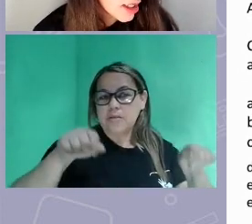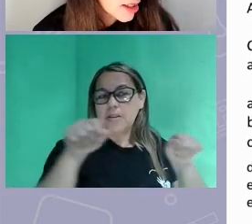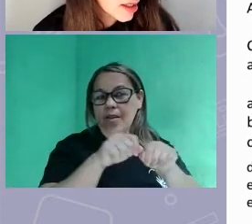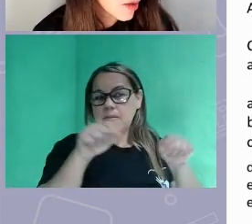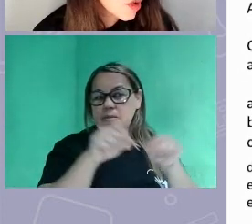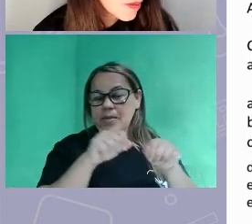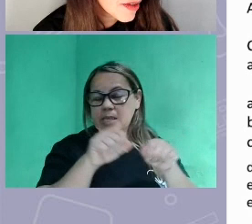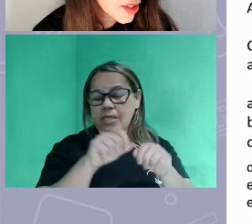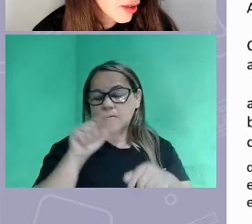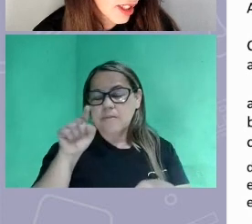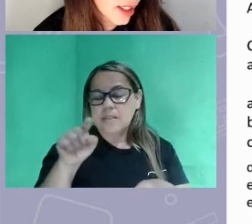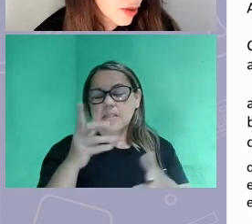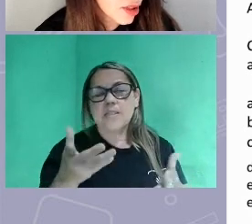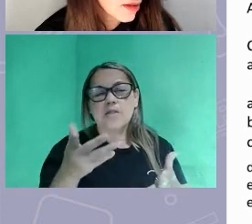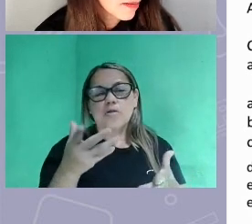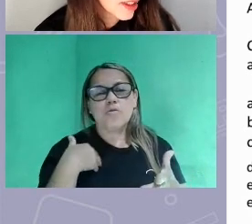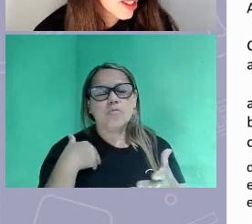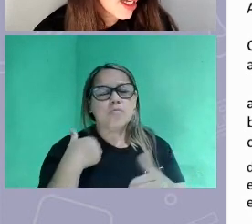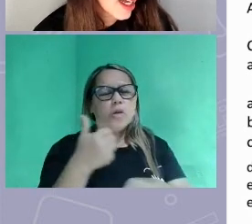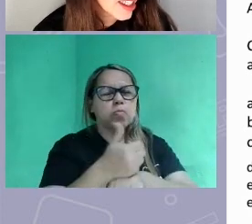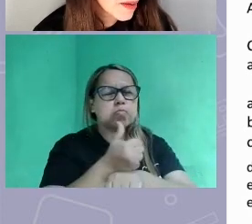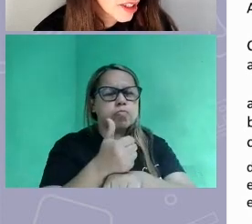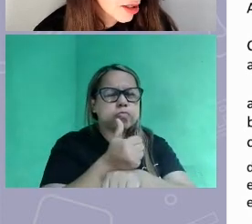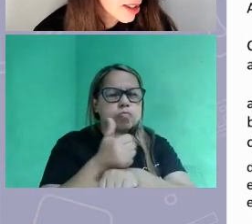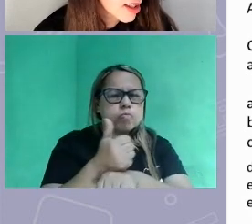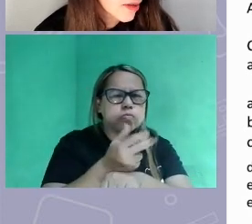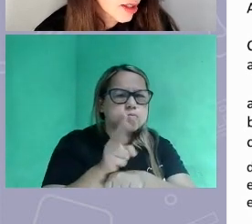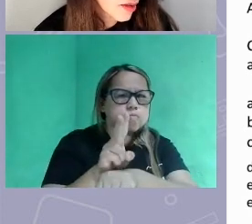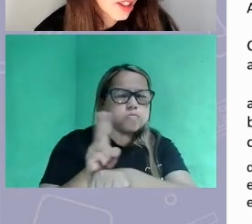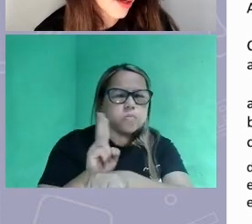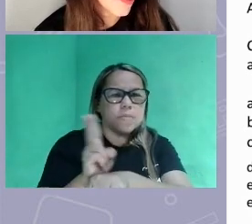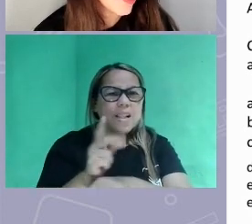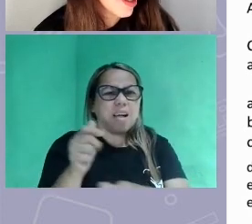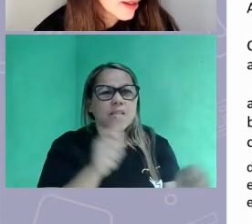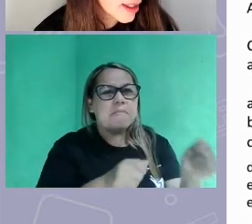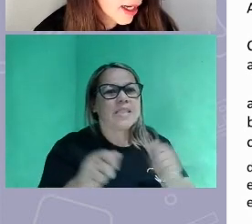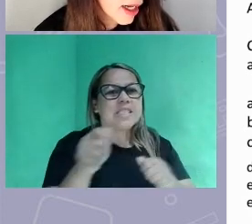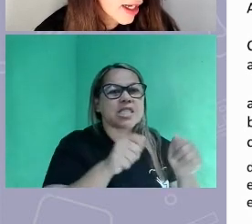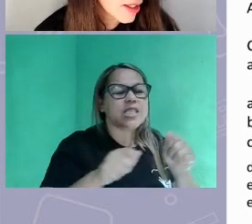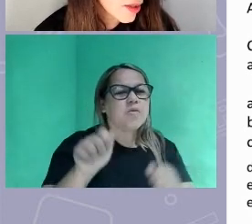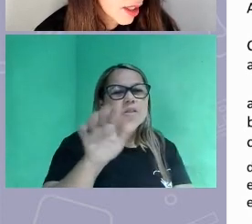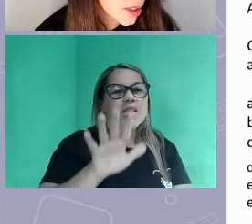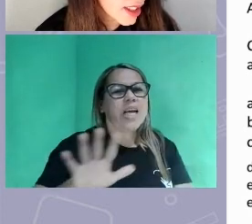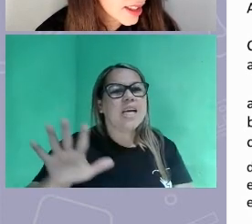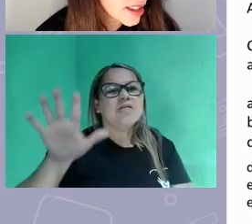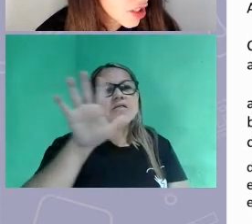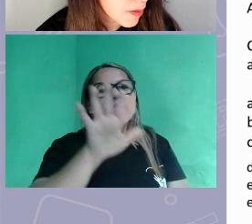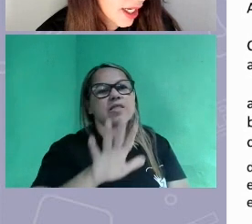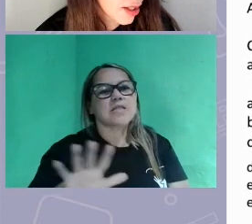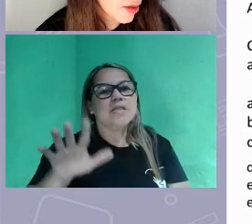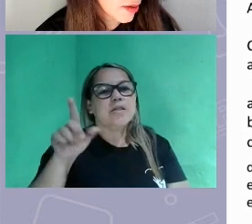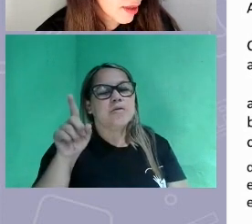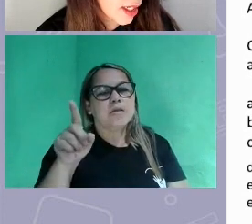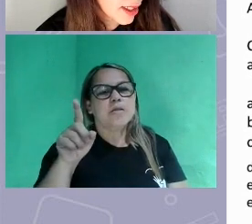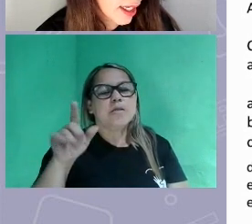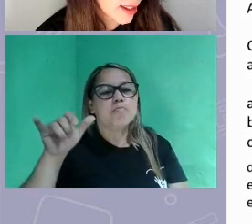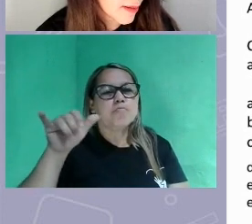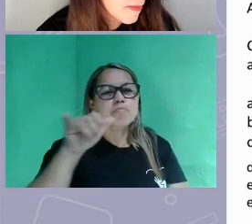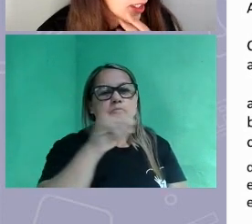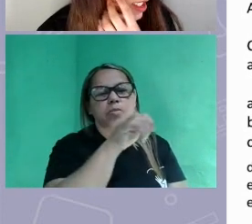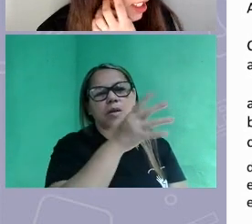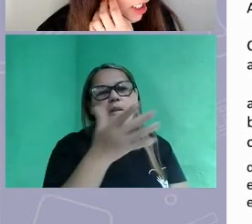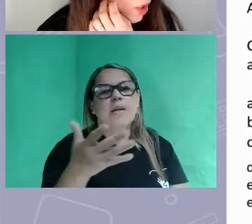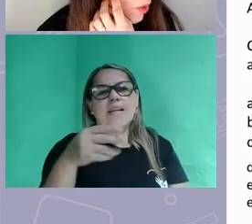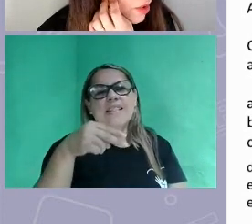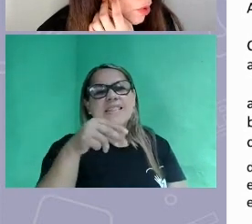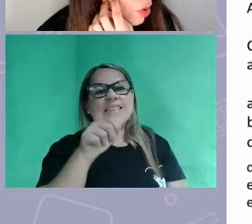são supervisionados pela administração nacional da aeronáutica e espaço a NASA